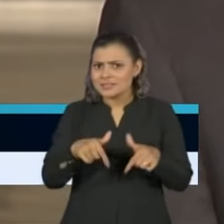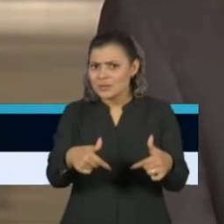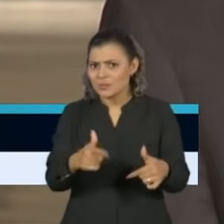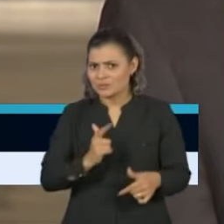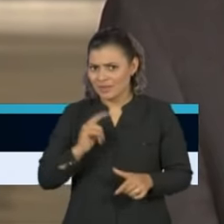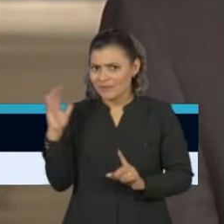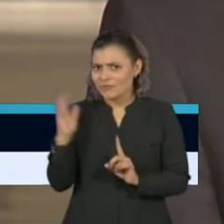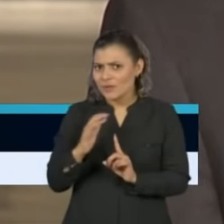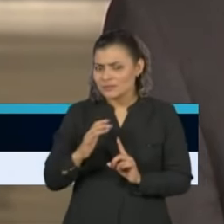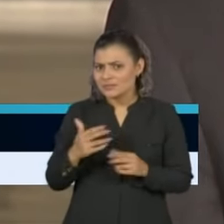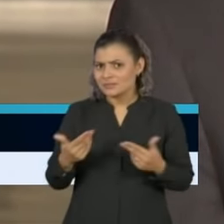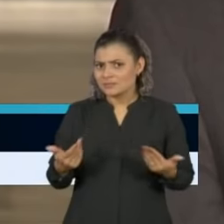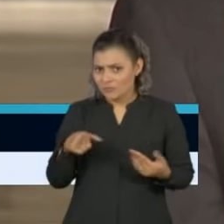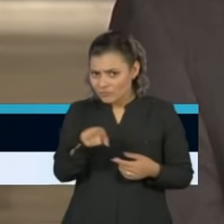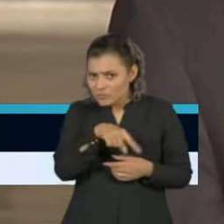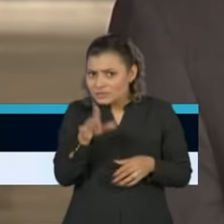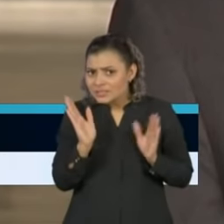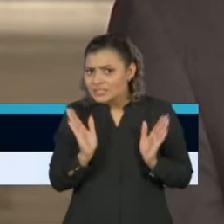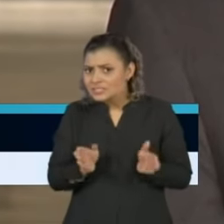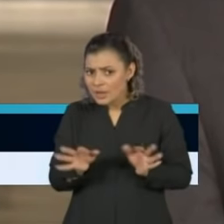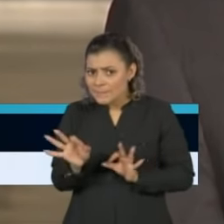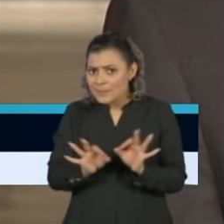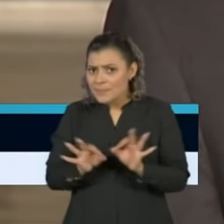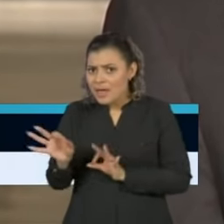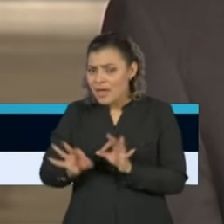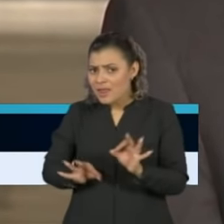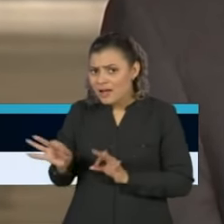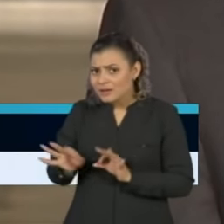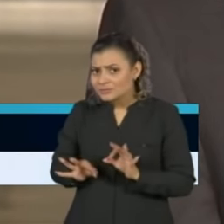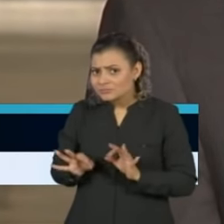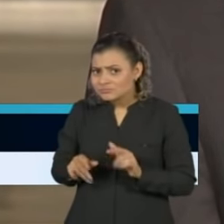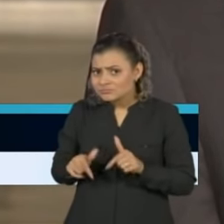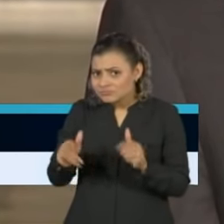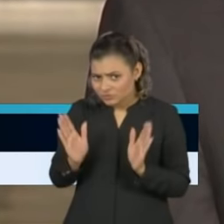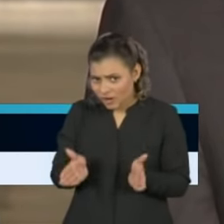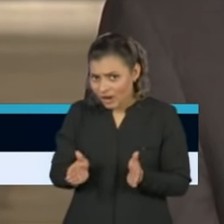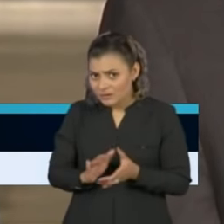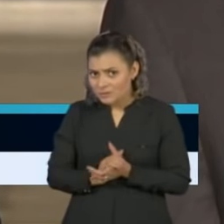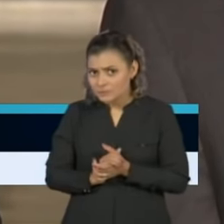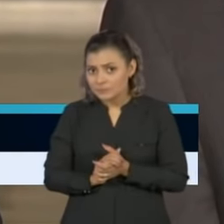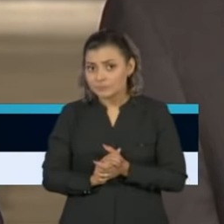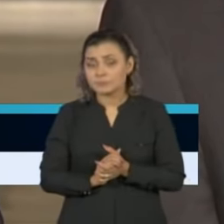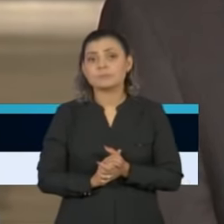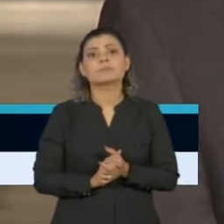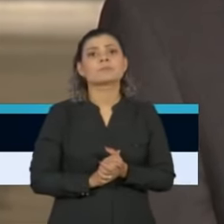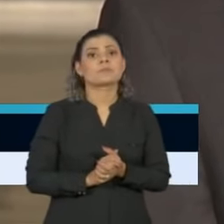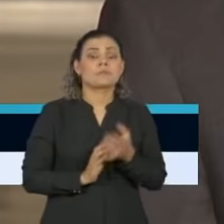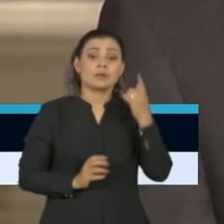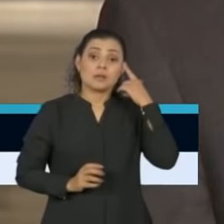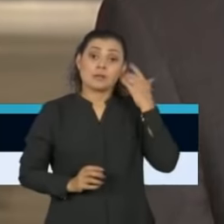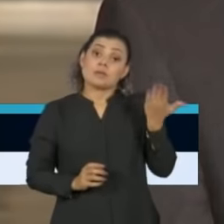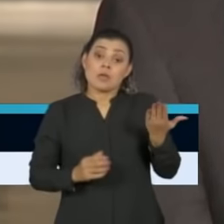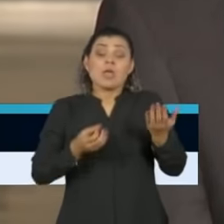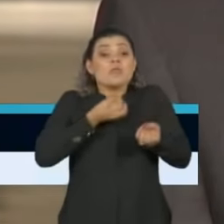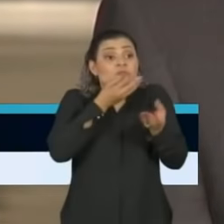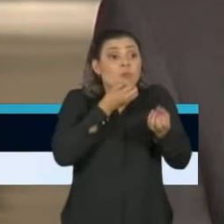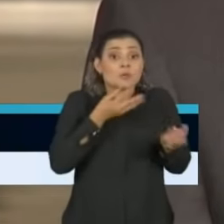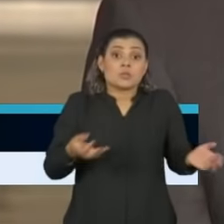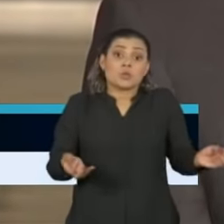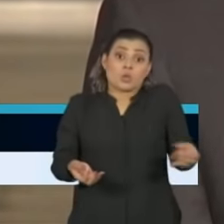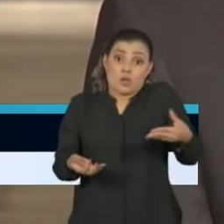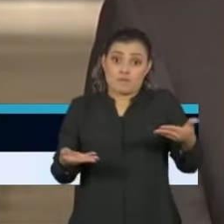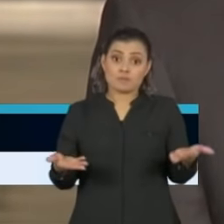tem alguma, se vocês já estão se preparando para essa situação. Wallace, é uma informação nova,